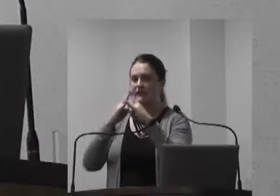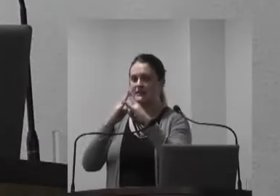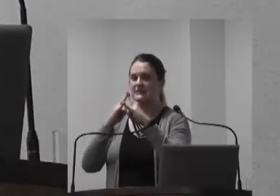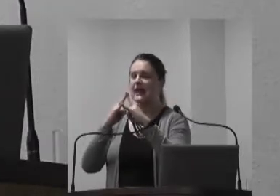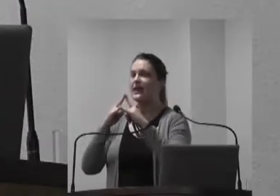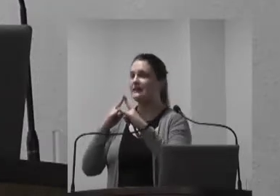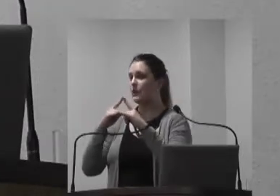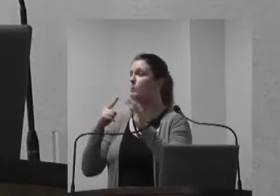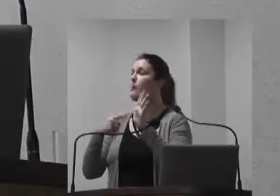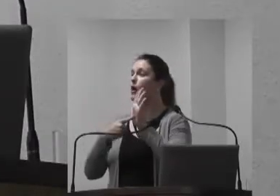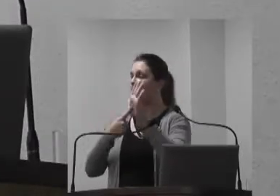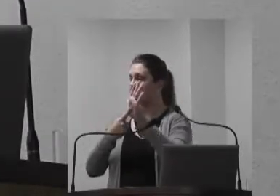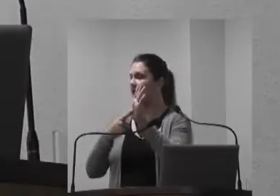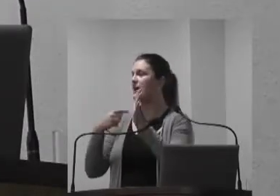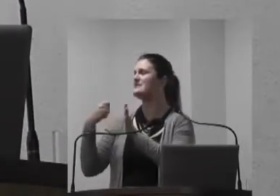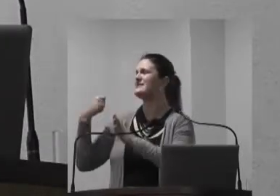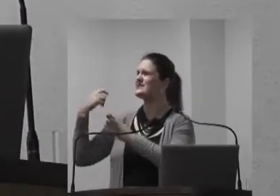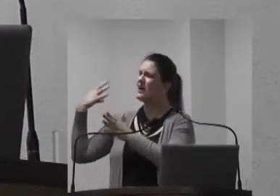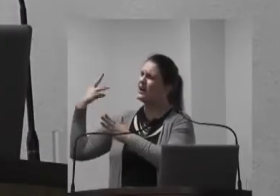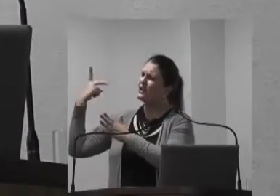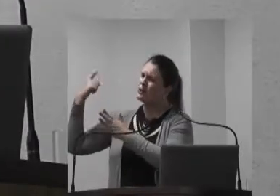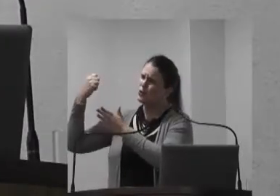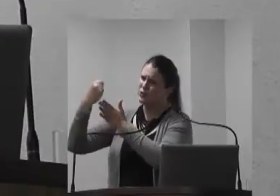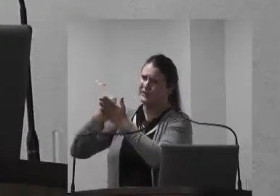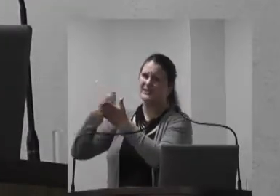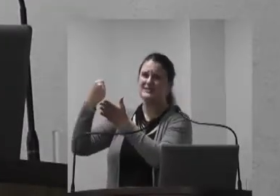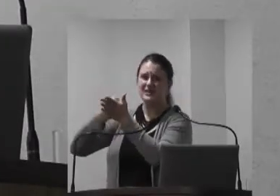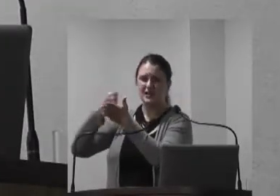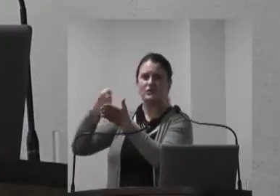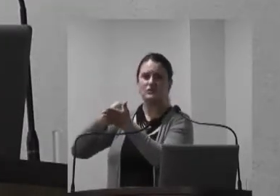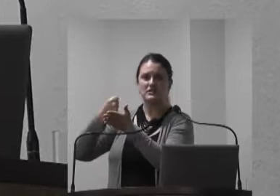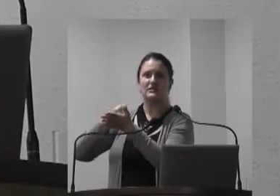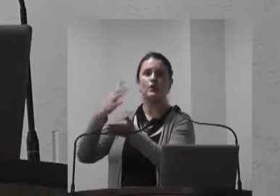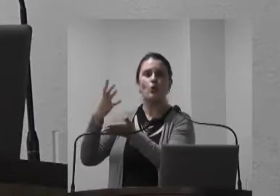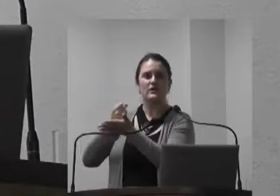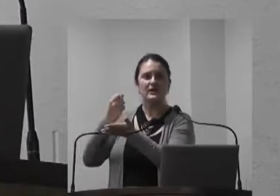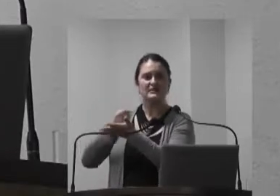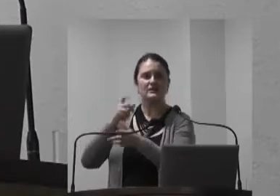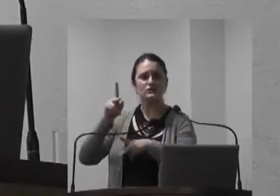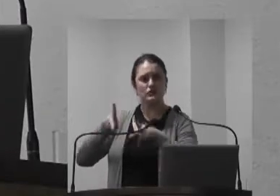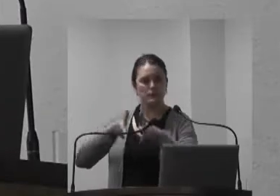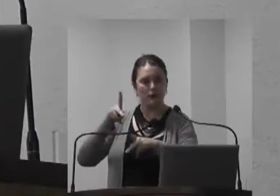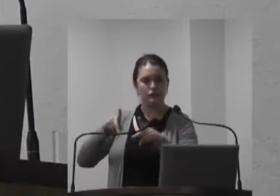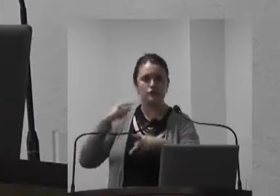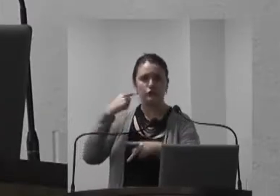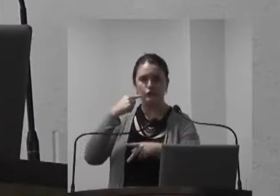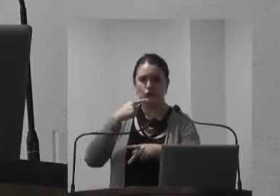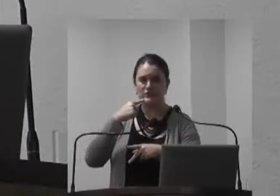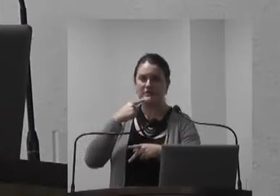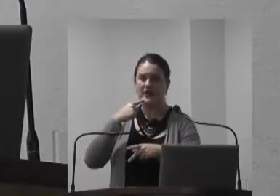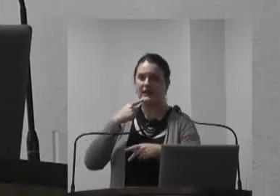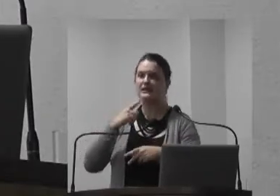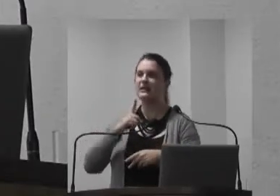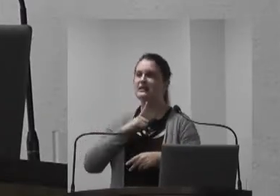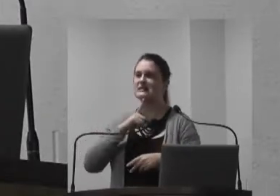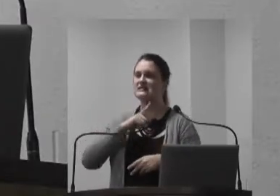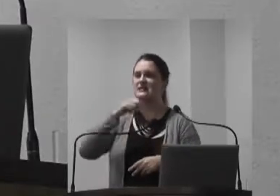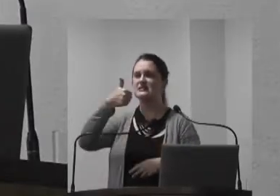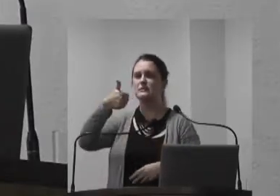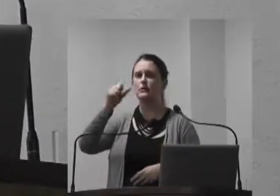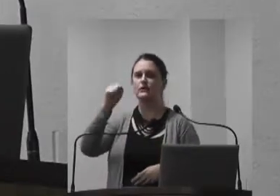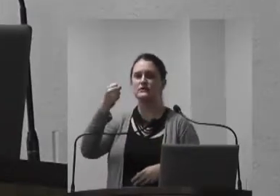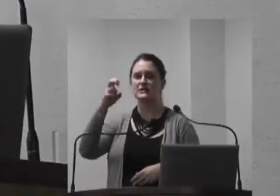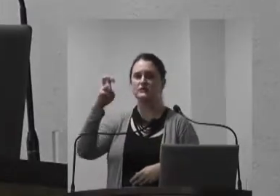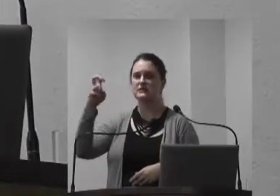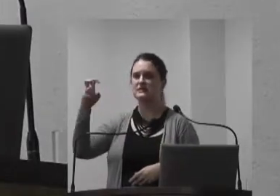né, o INES, então, mostra essas lutas, anos de conquistas dos povos surdos, né? Ele